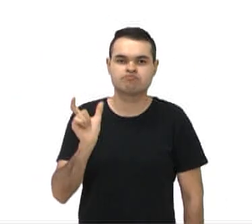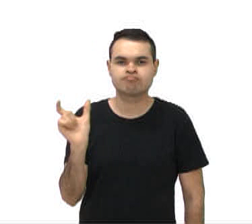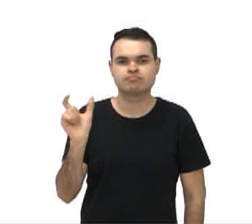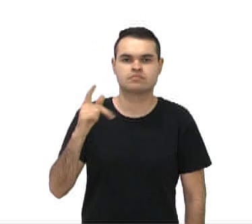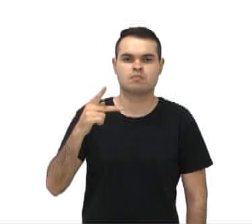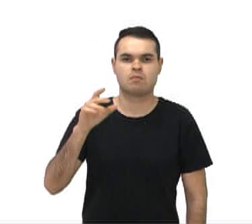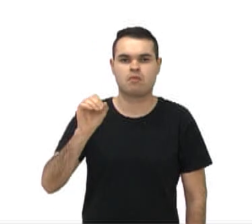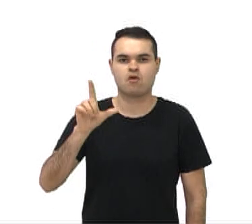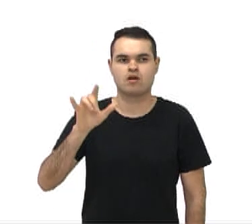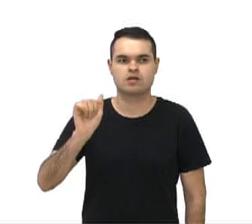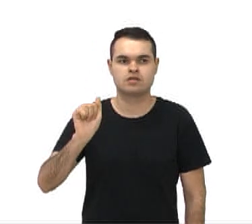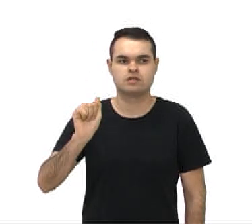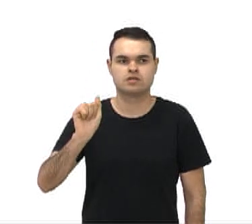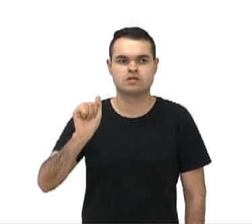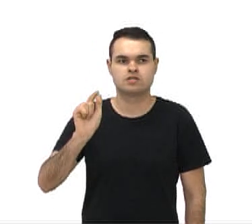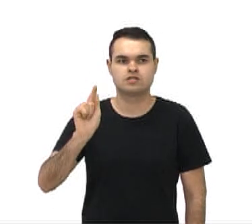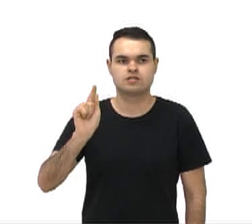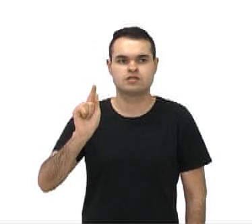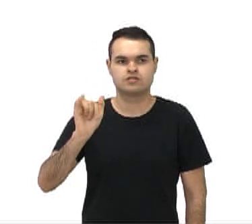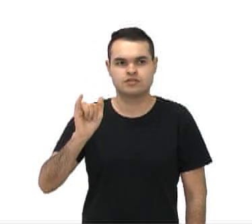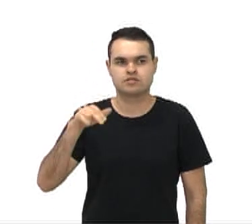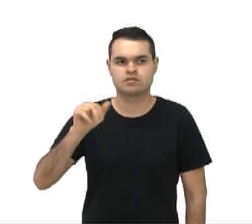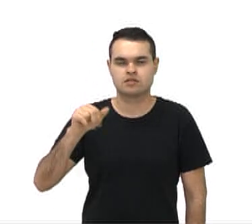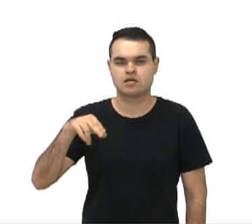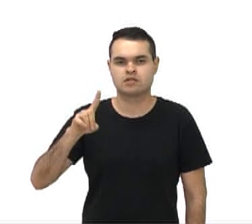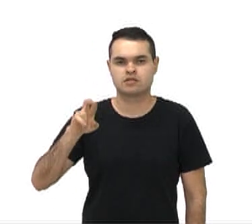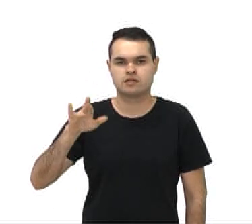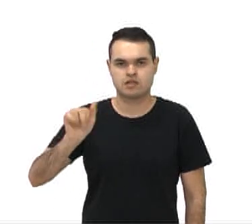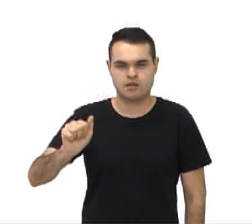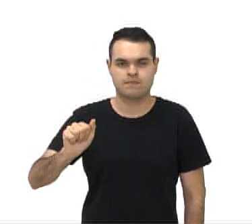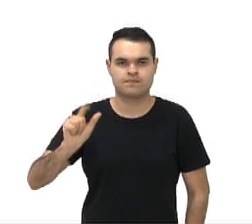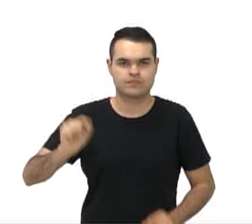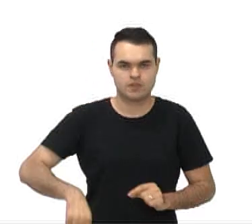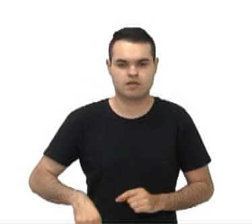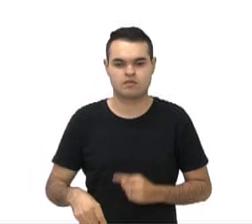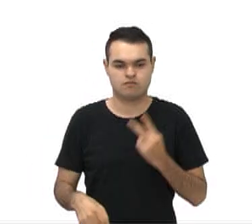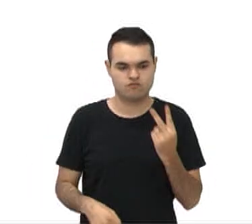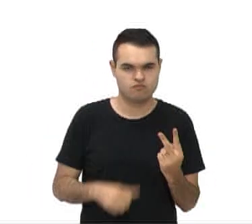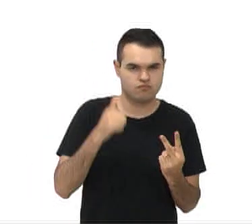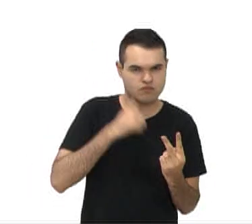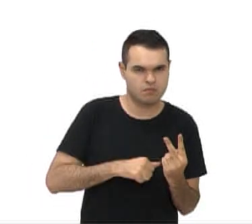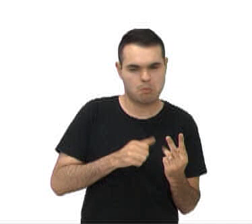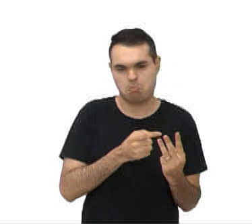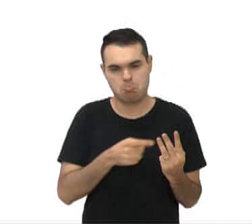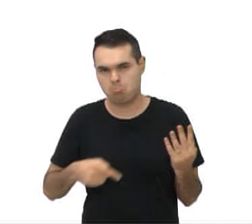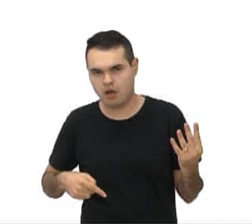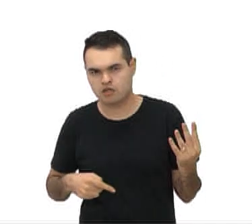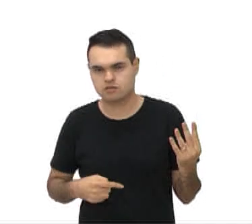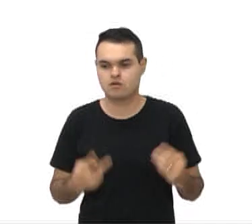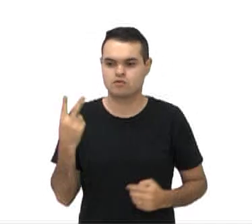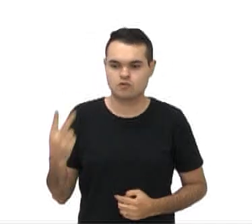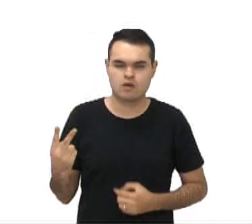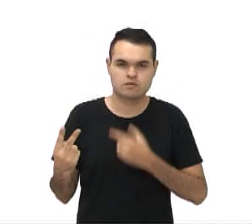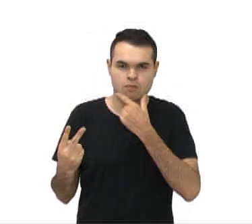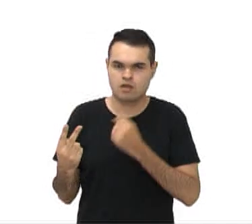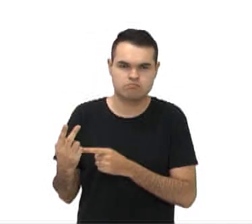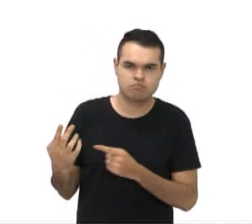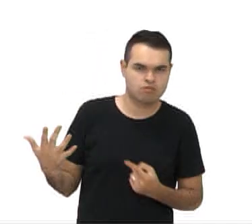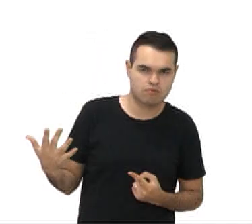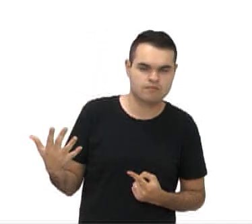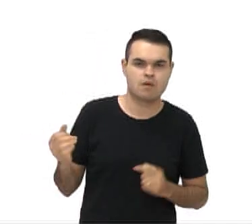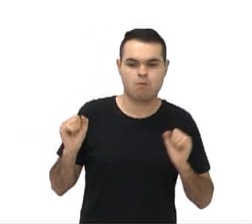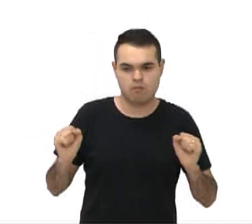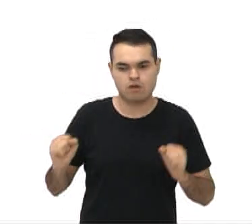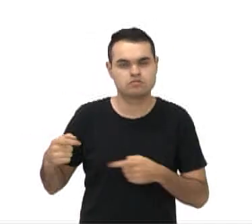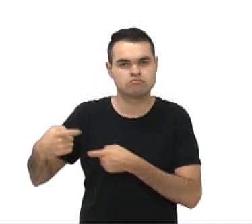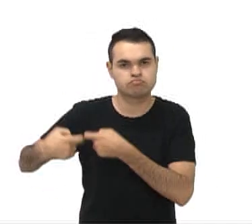poliginandria, tá? Poliginandria. Ou seja, duas ou mais fêmeas, ou dois ou mais machos, eles podem